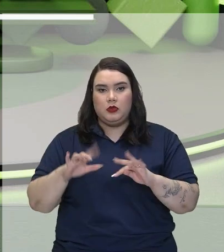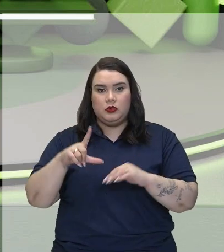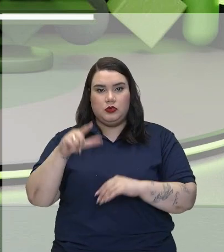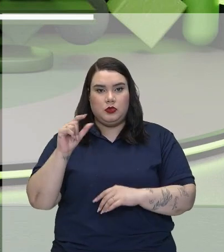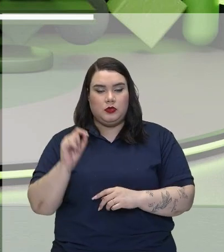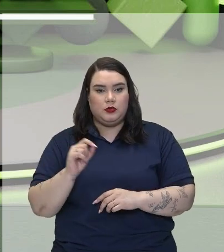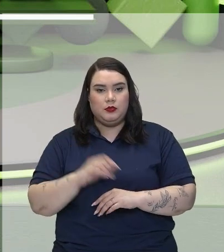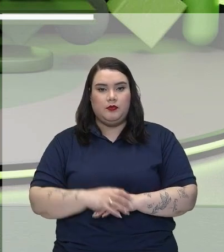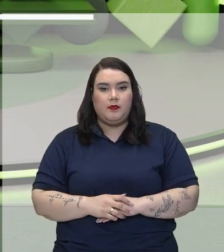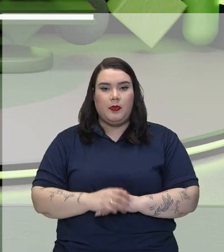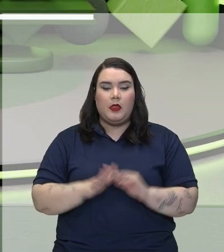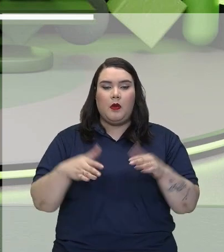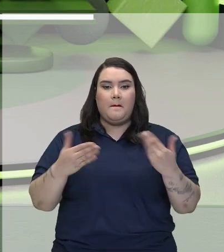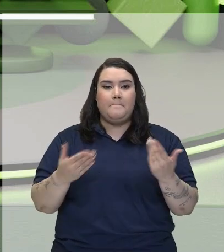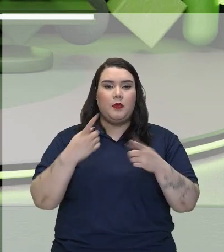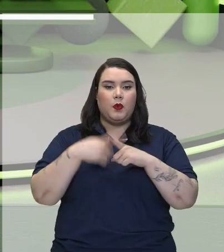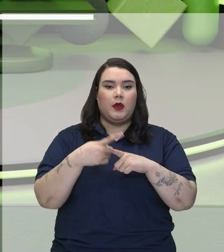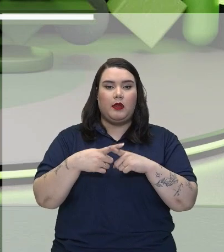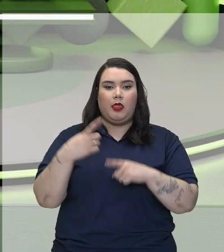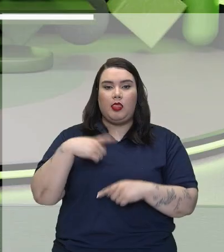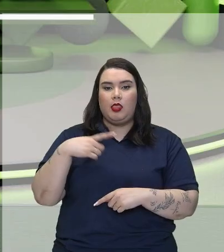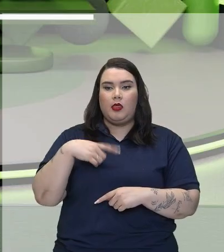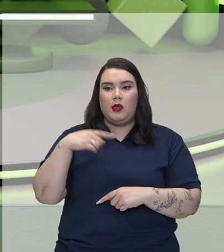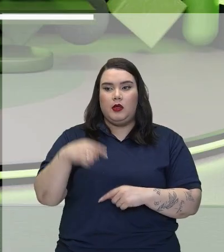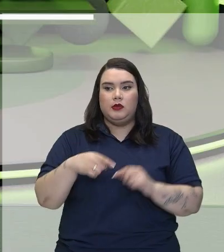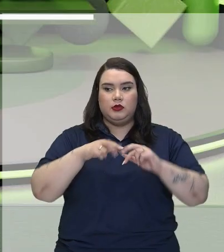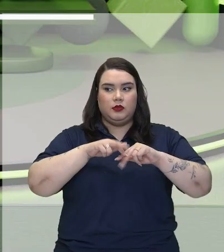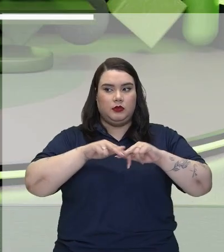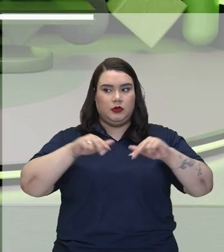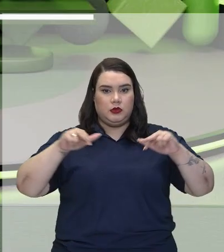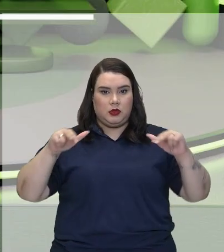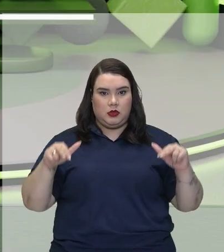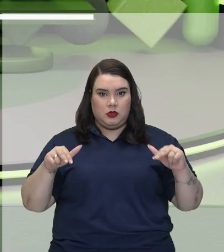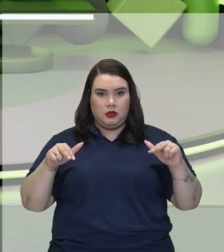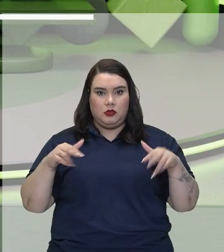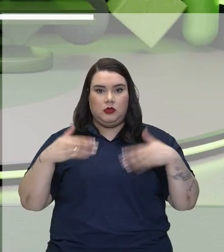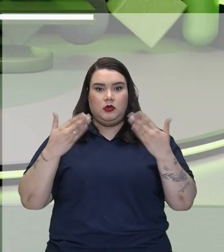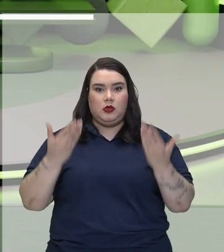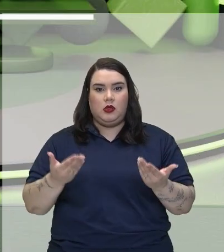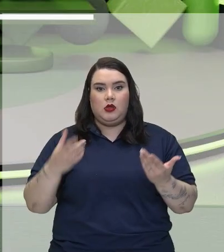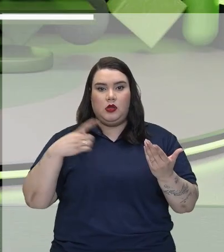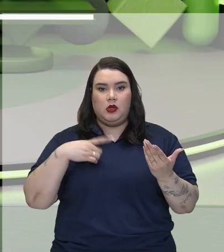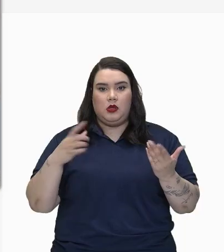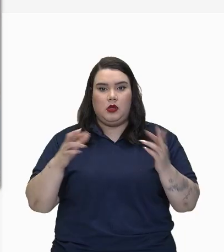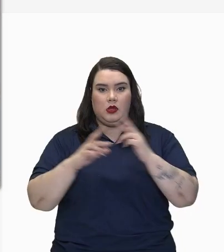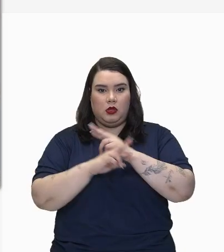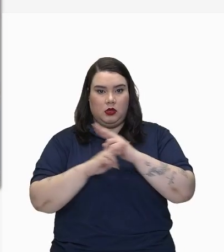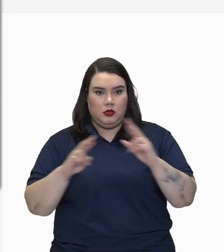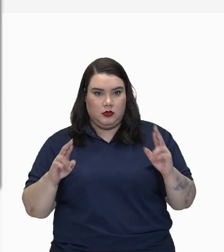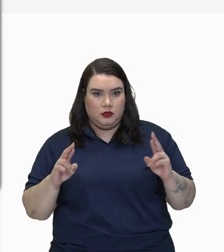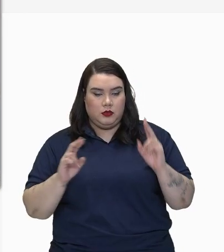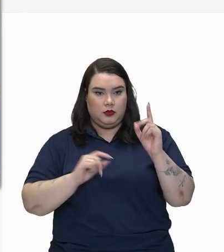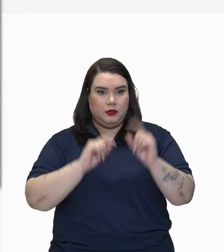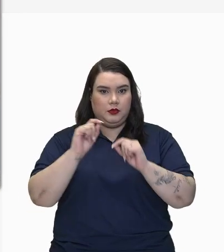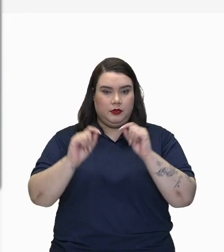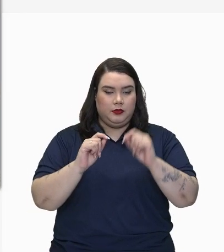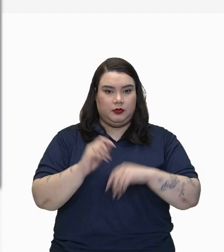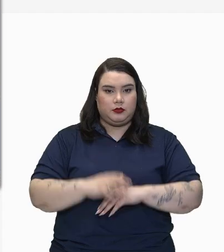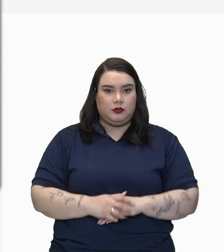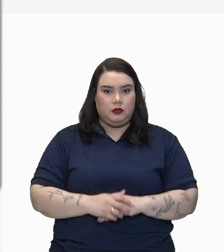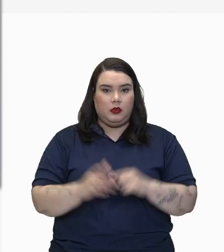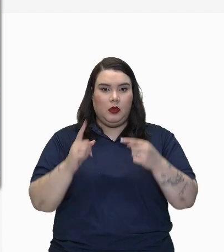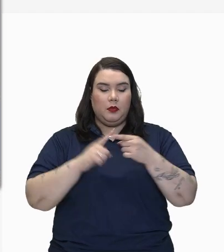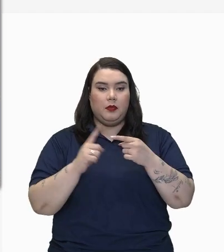essa diversidade? A gente vai observar alguns fatores relacionados à diversidade das espécies. A primeira é